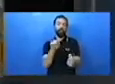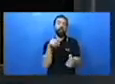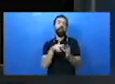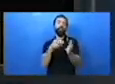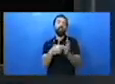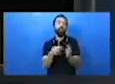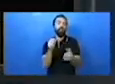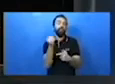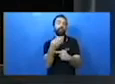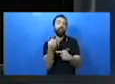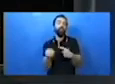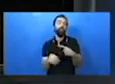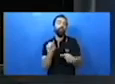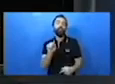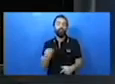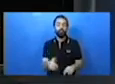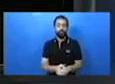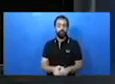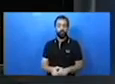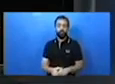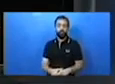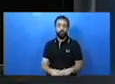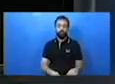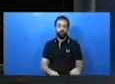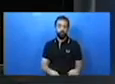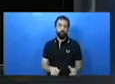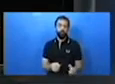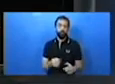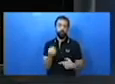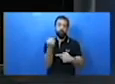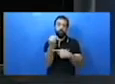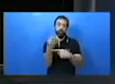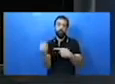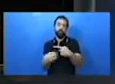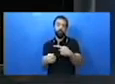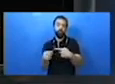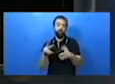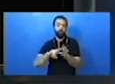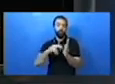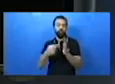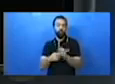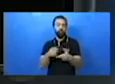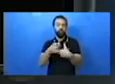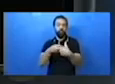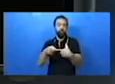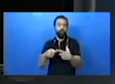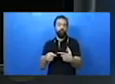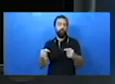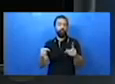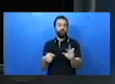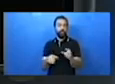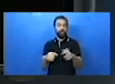4? Retomando o que eu acabei de falar. A fração é a divisão. O denominador indica